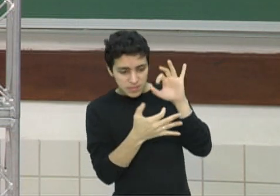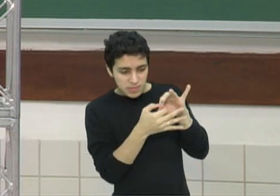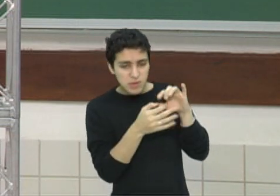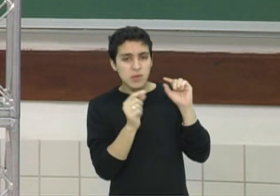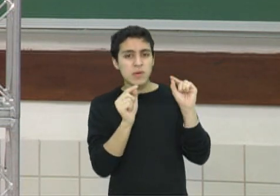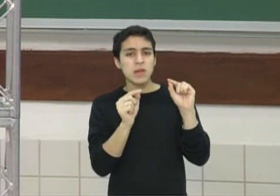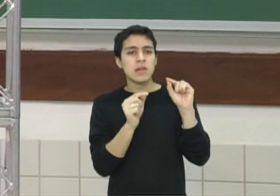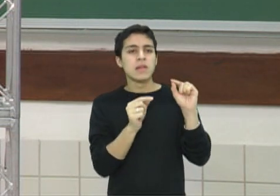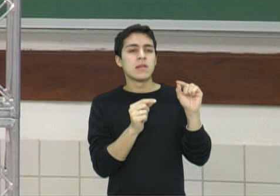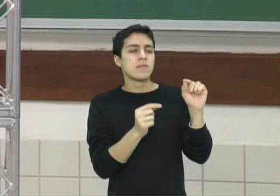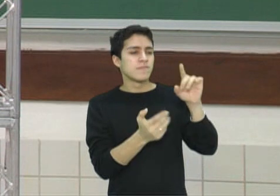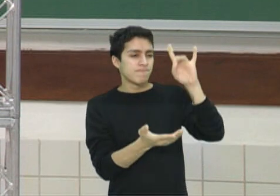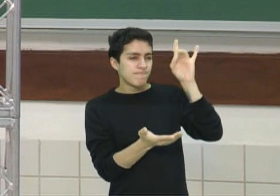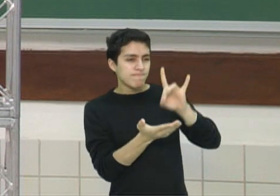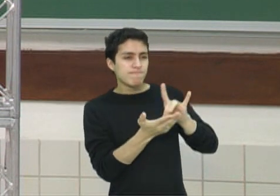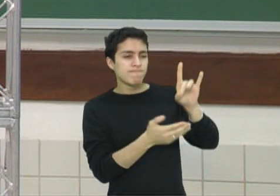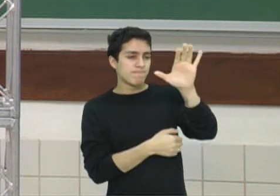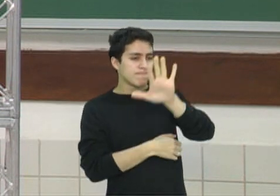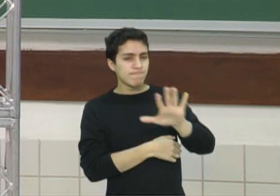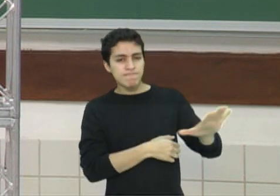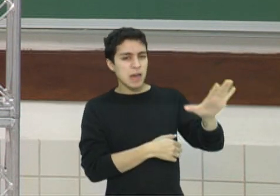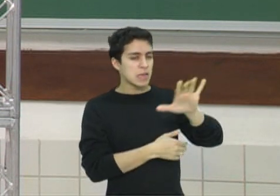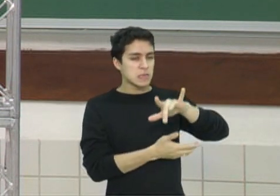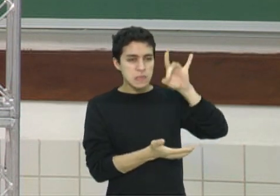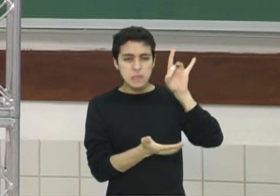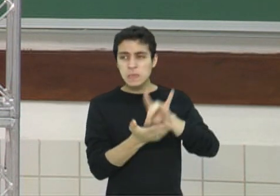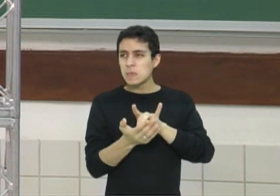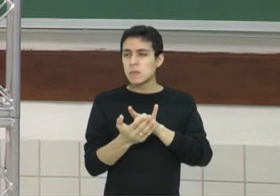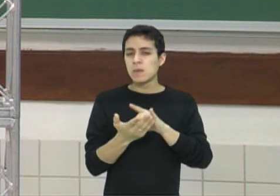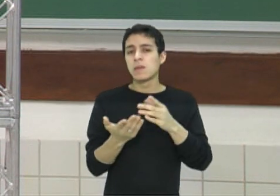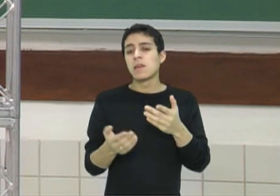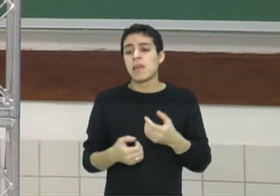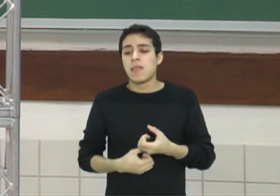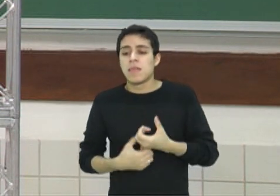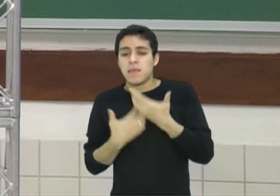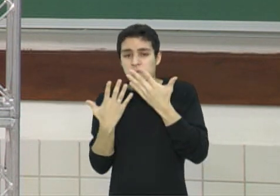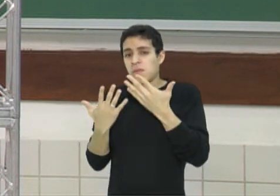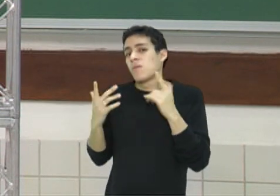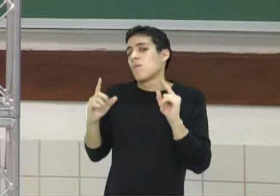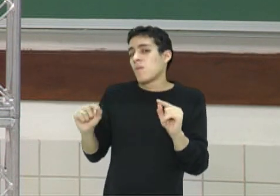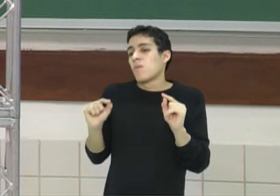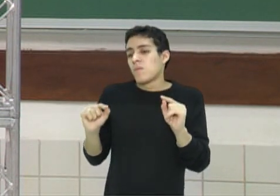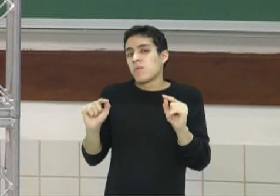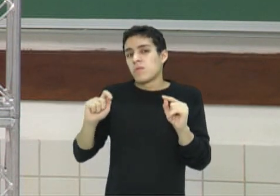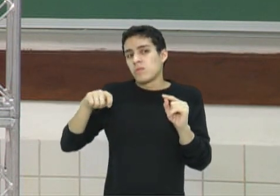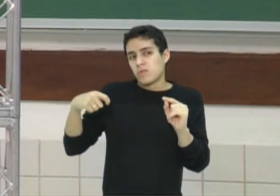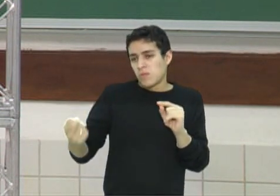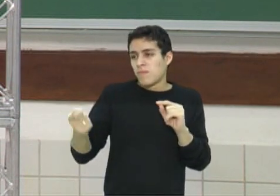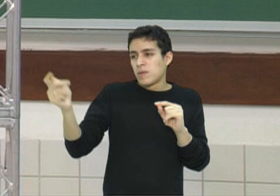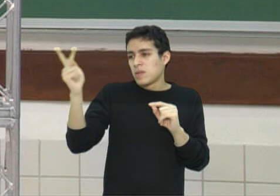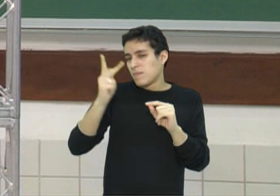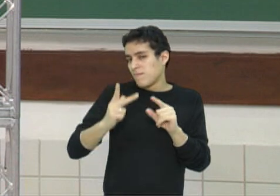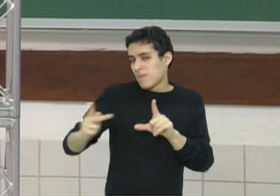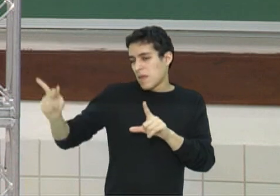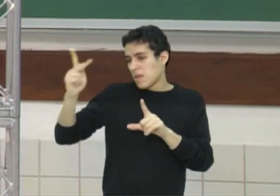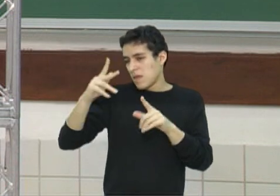a figura literal desenhada. Expressionismo, o que eu quero dizer com relação a essa figura.